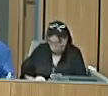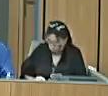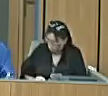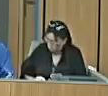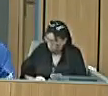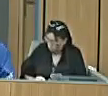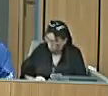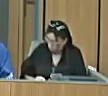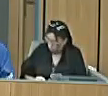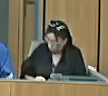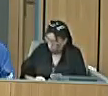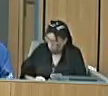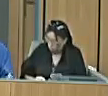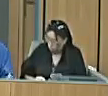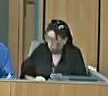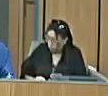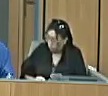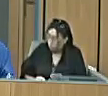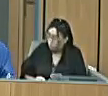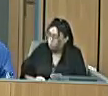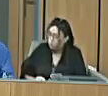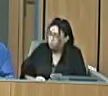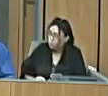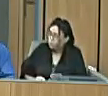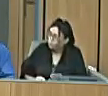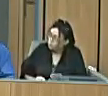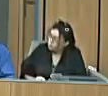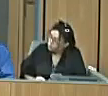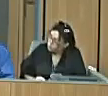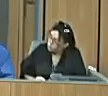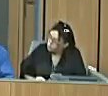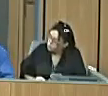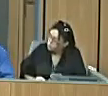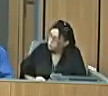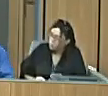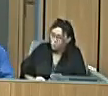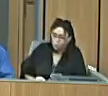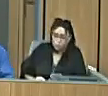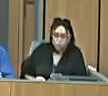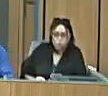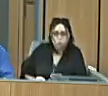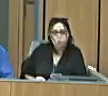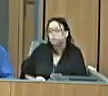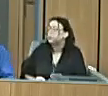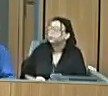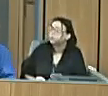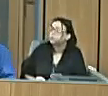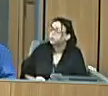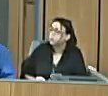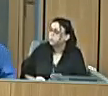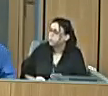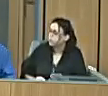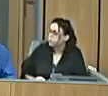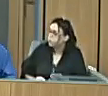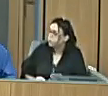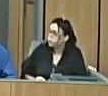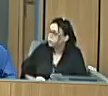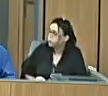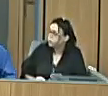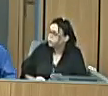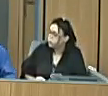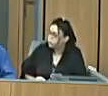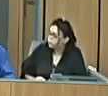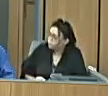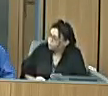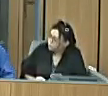pena do preso um adolescente a primeira coisa que acontece dentro do sistema penitenciário por exemplo é a classificação técnica